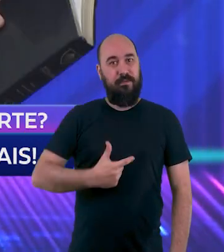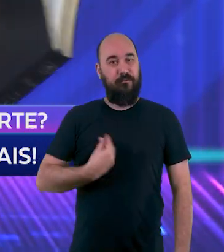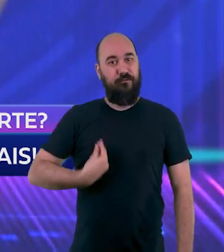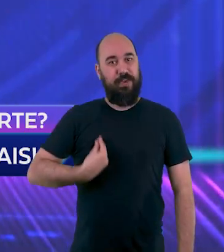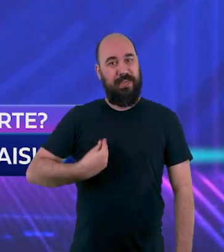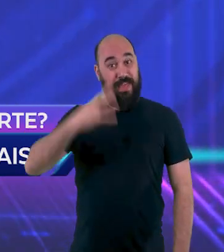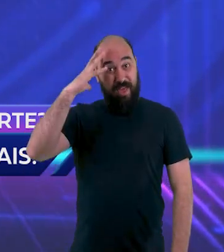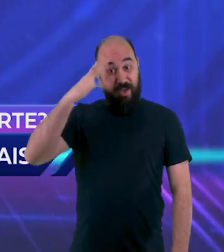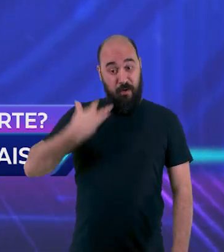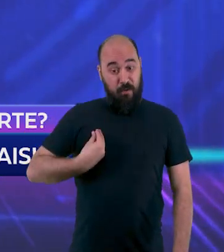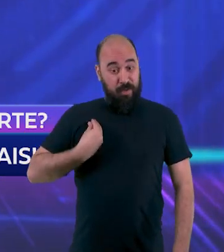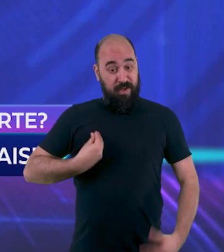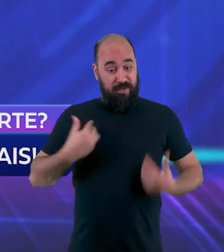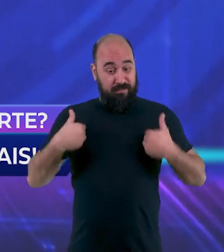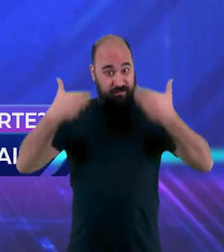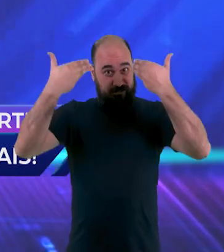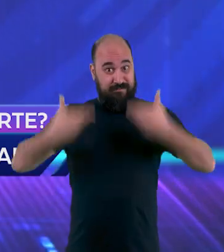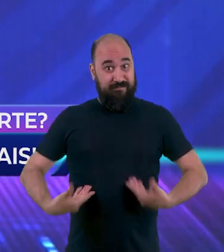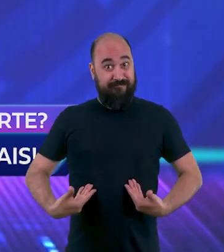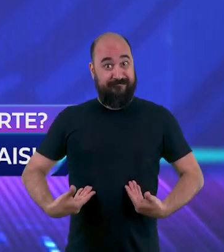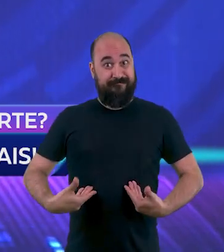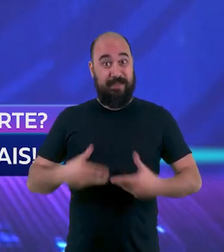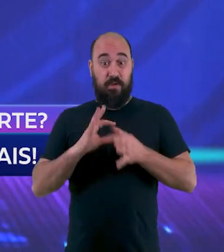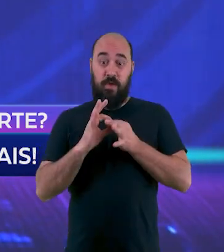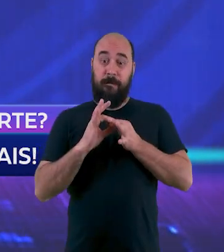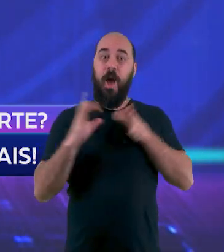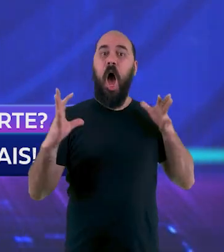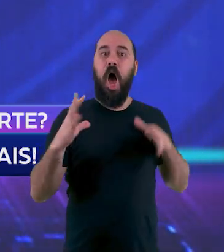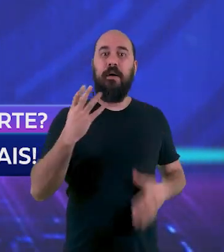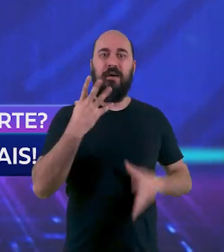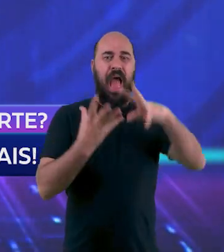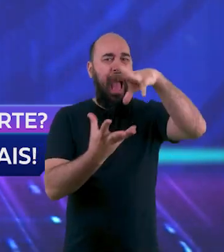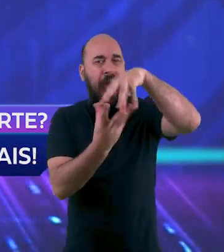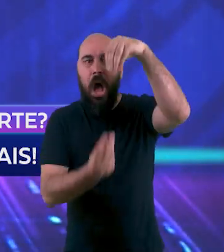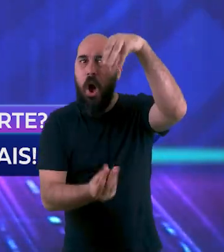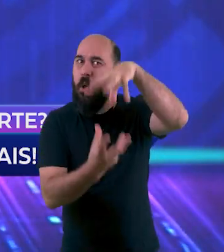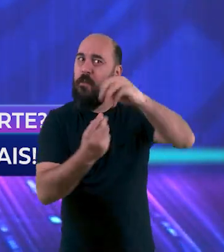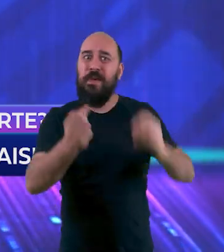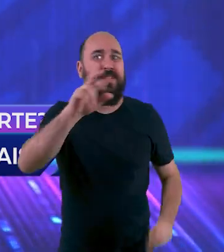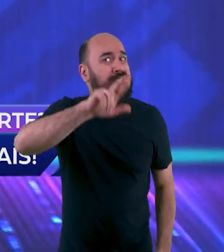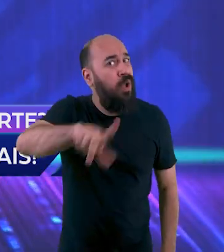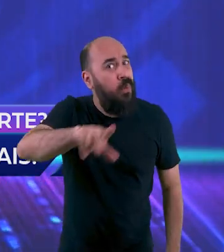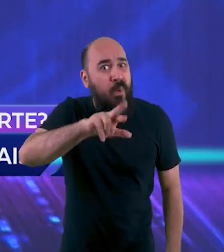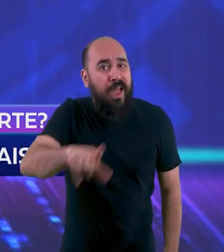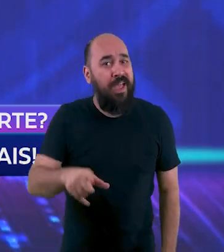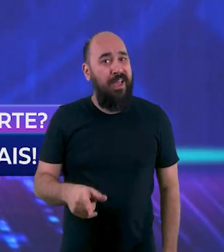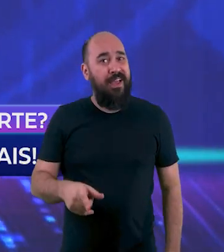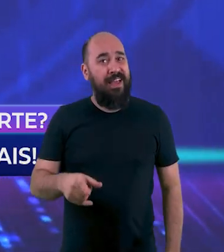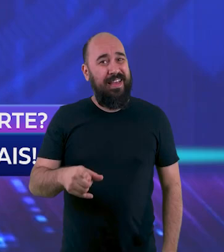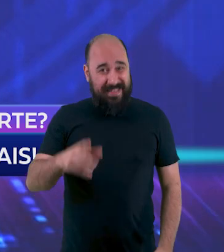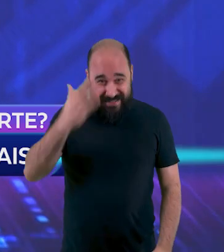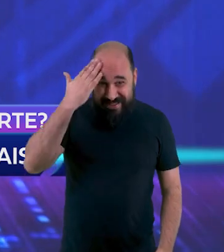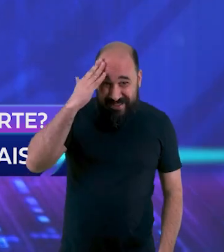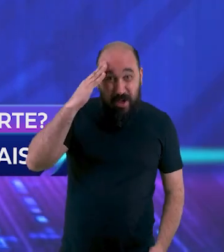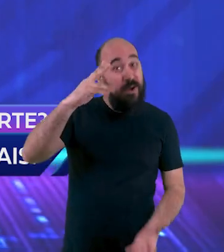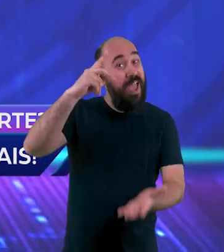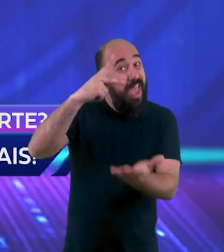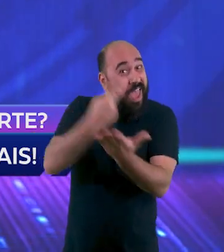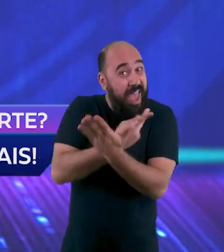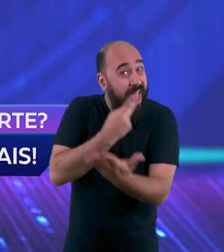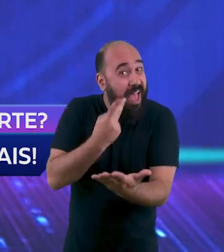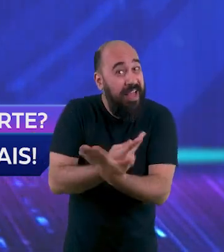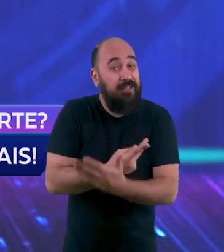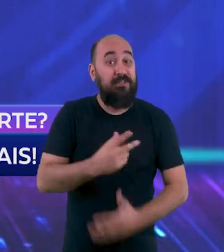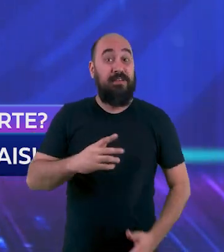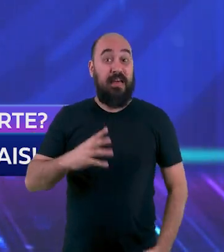está do seu lado é uma outra alma. E a gente pensa em alma, alma penada, morto que vem, que... Não, nada disso não. Nós somos